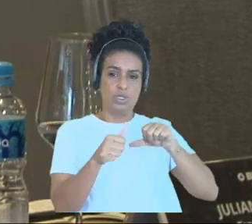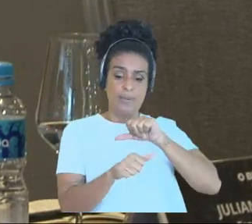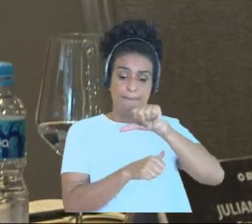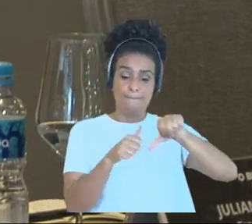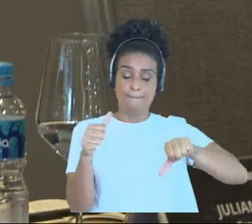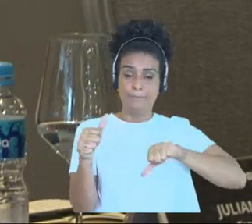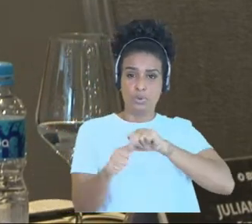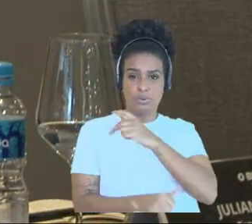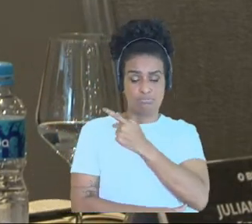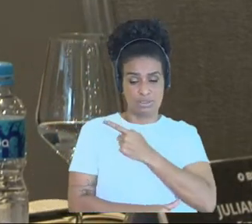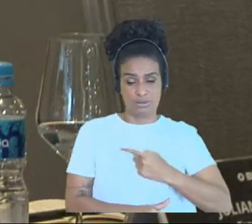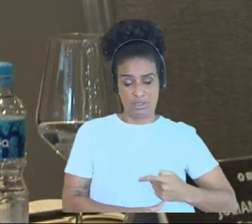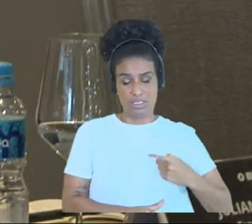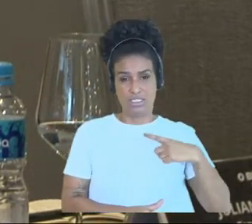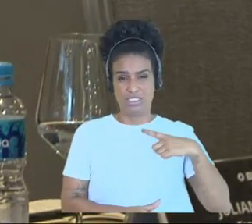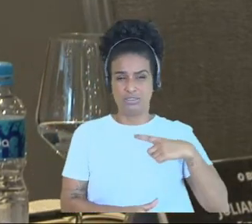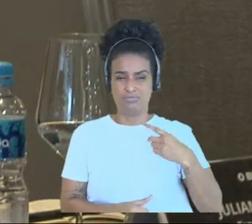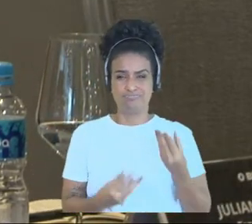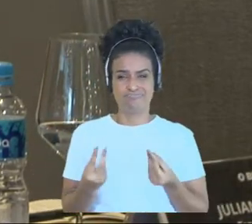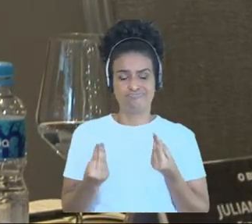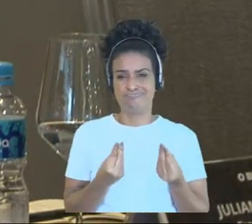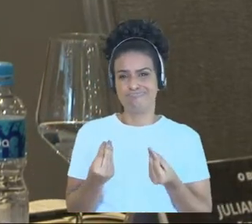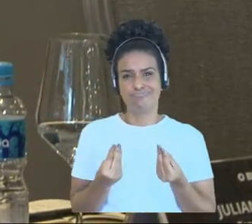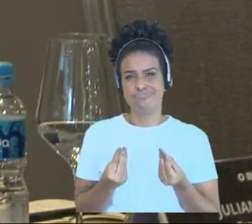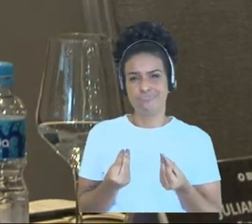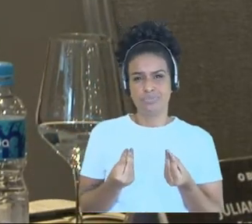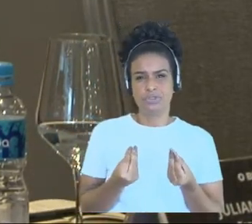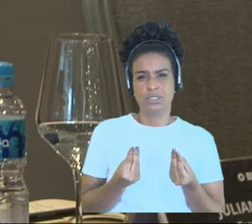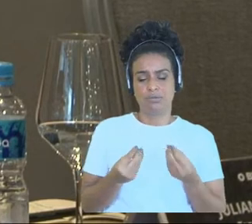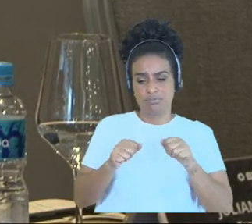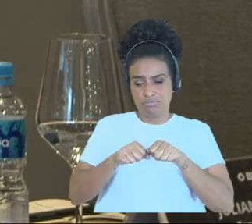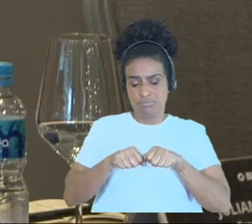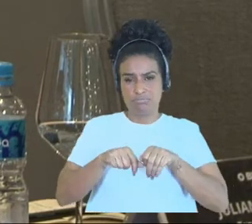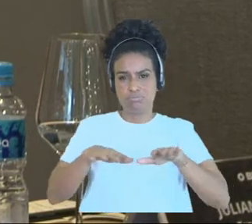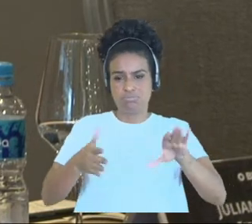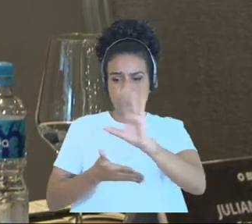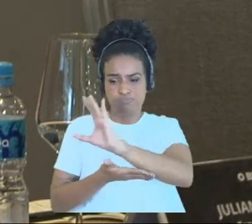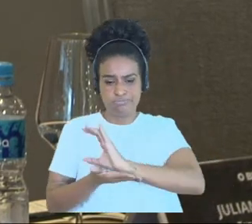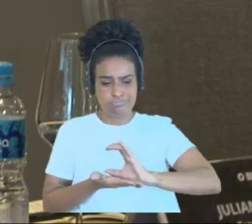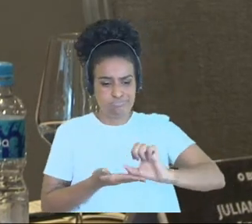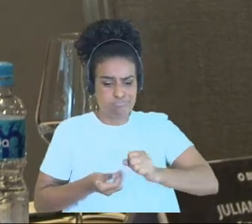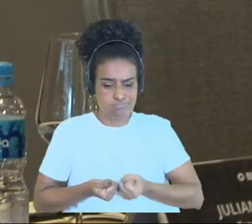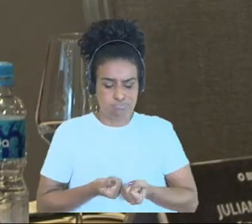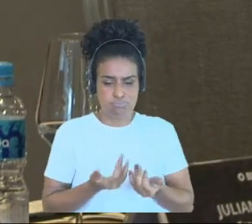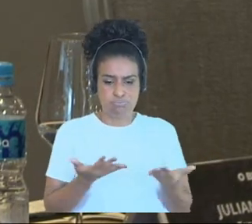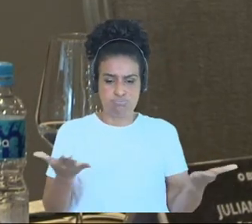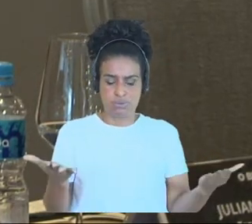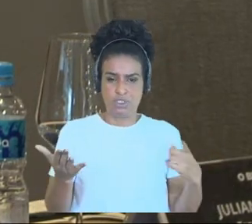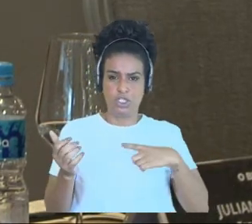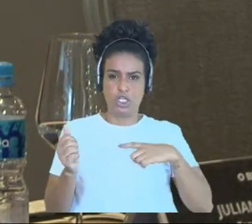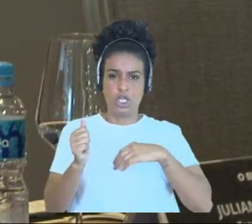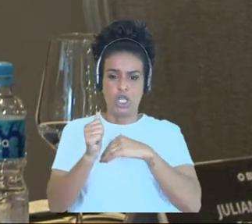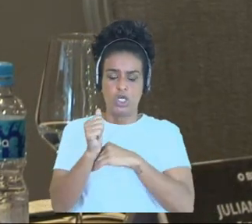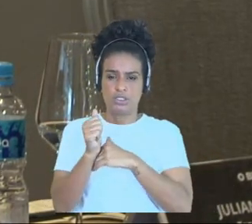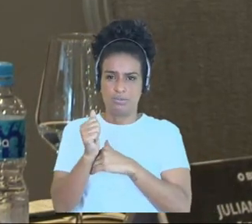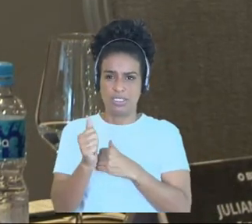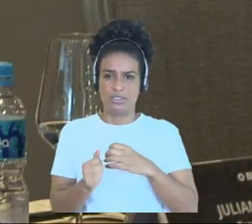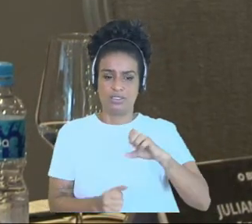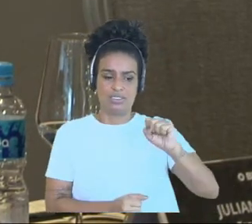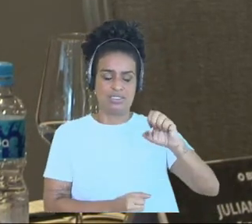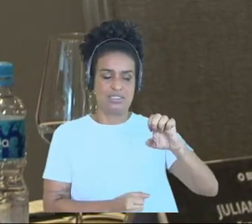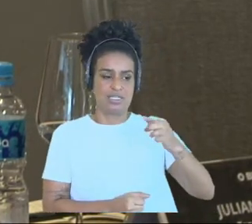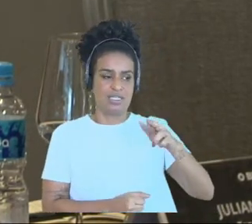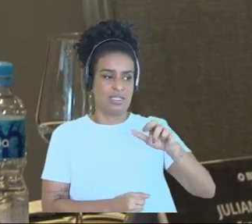coalizão, né, para uma questão de... distribuição de recursos através do orçamento secreto, conhecido tecnicamente